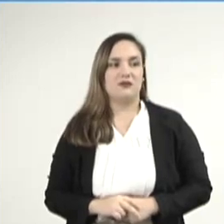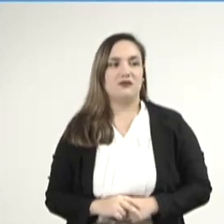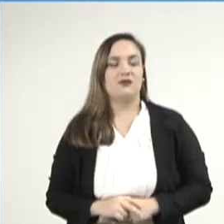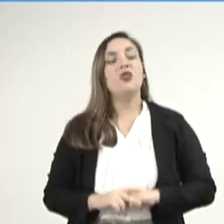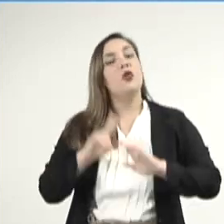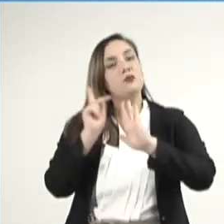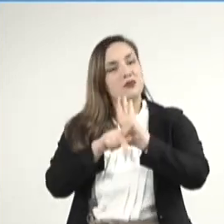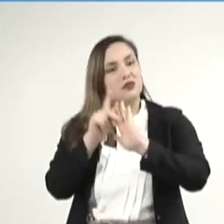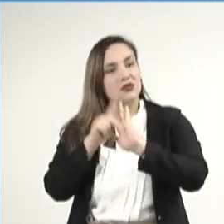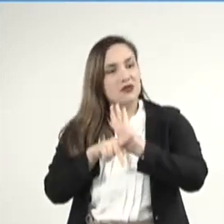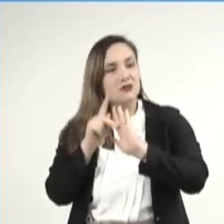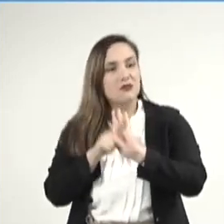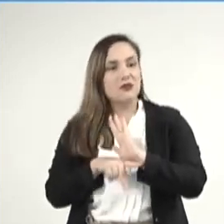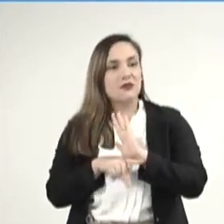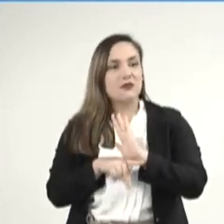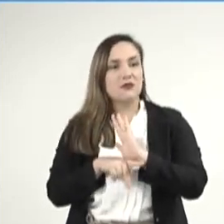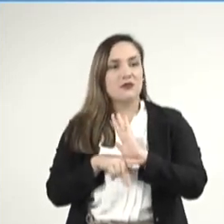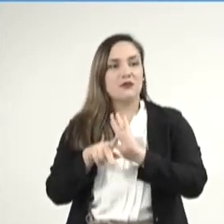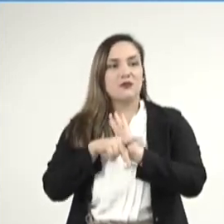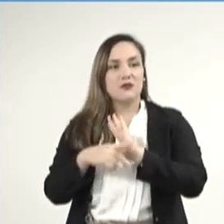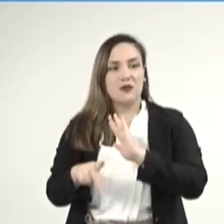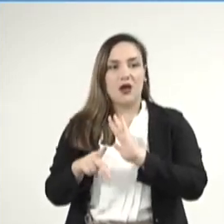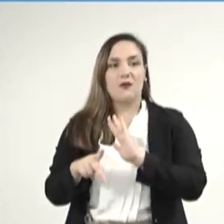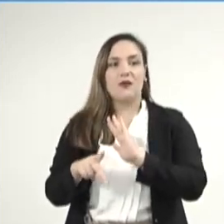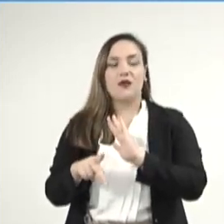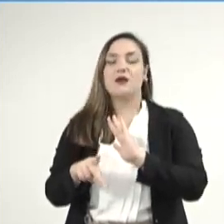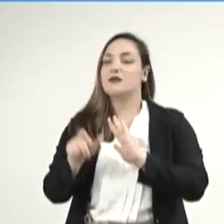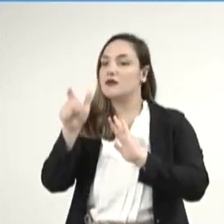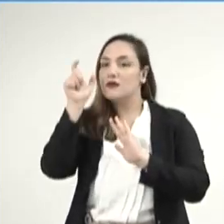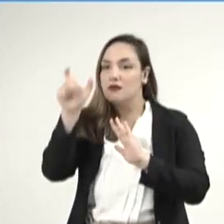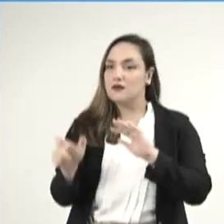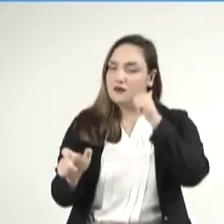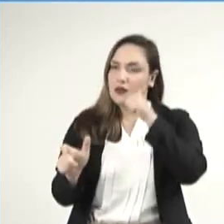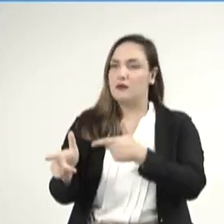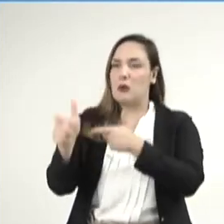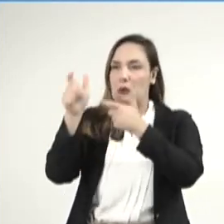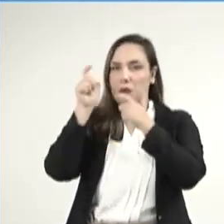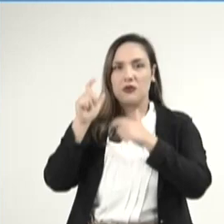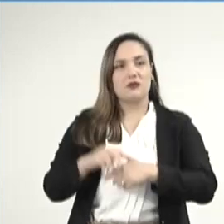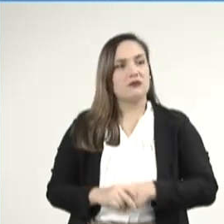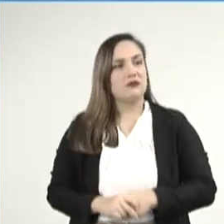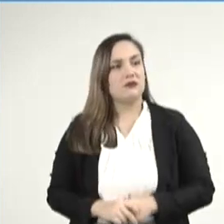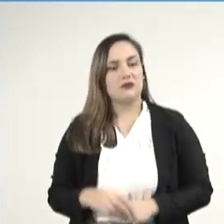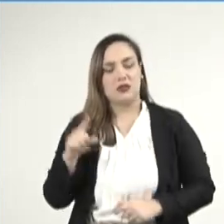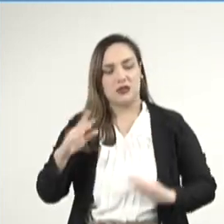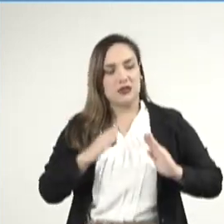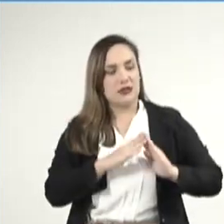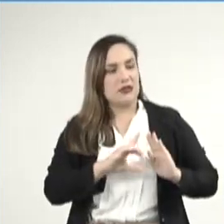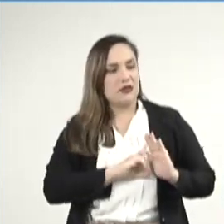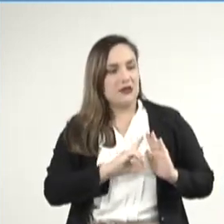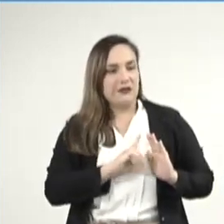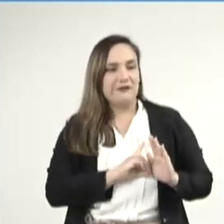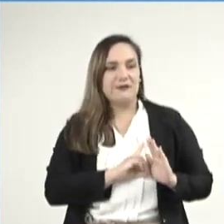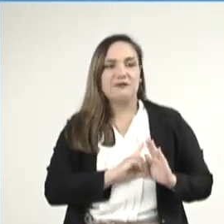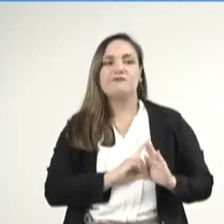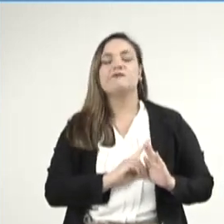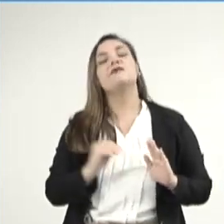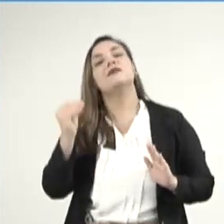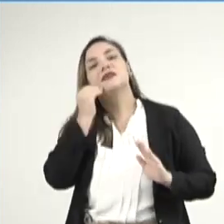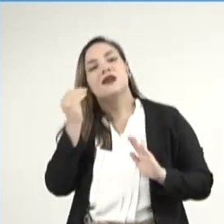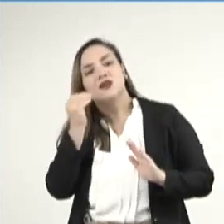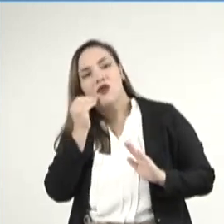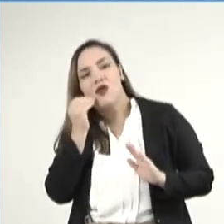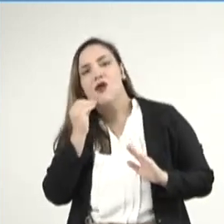do planejamento deste assassinato. E como delegado ele fez de tudo para que